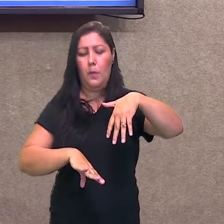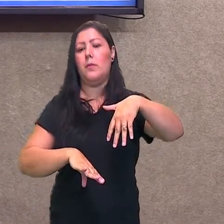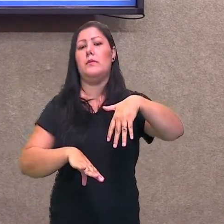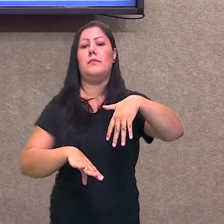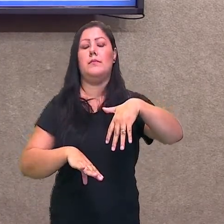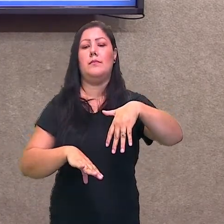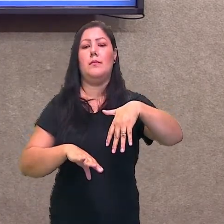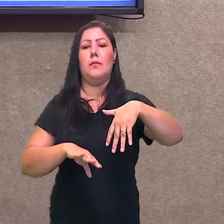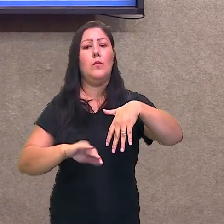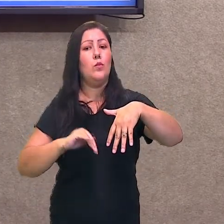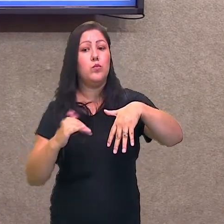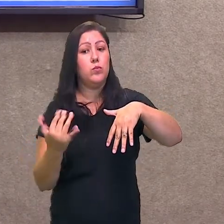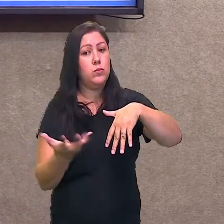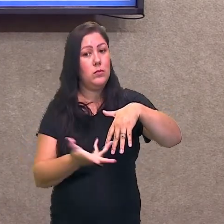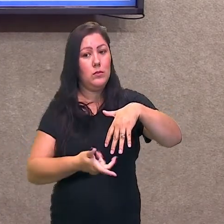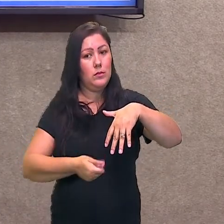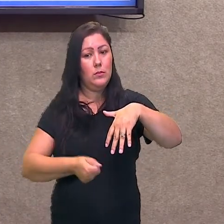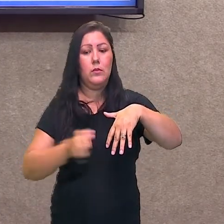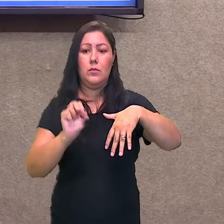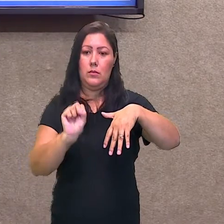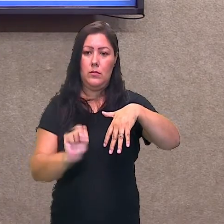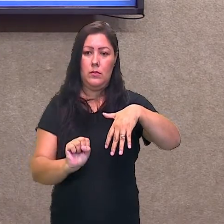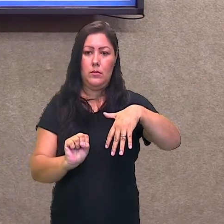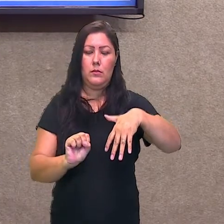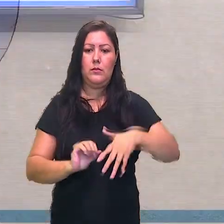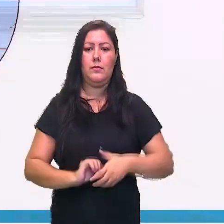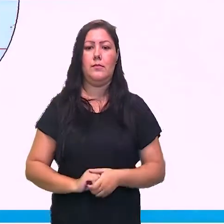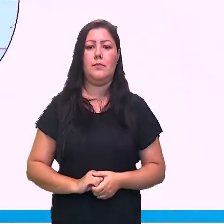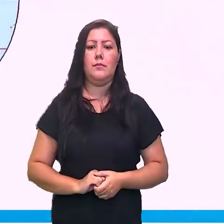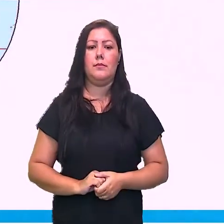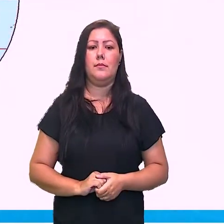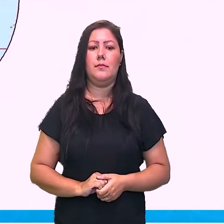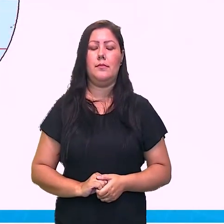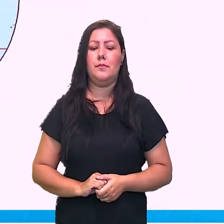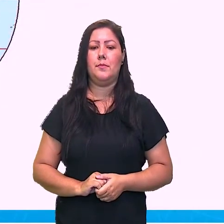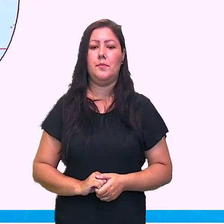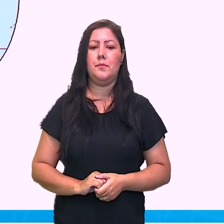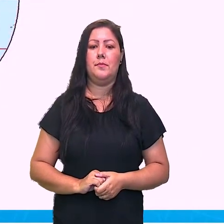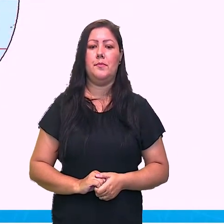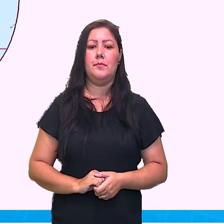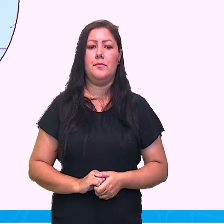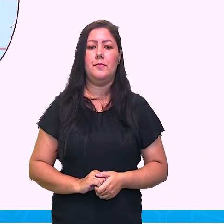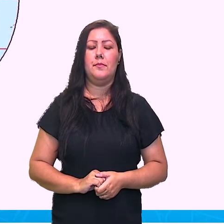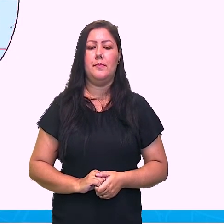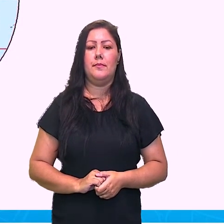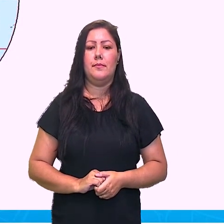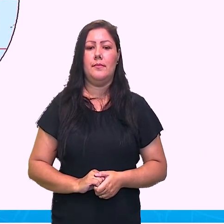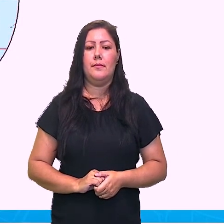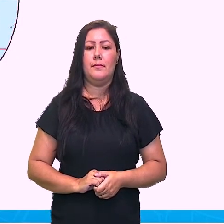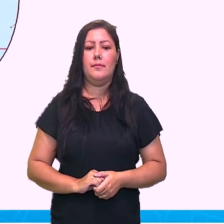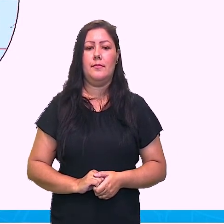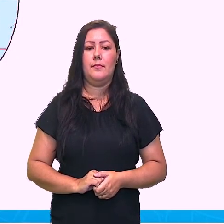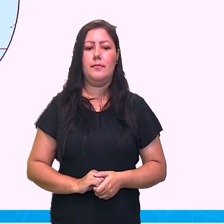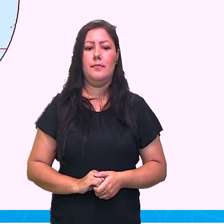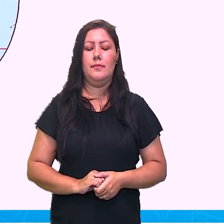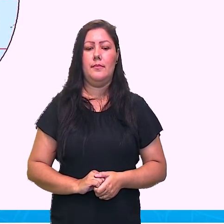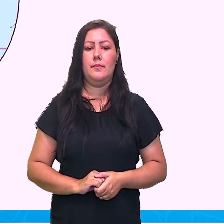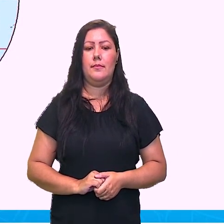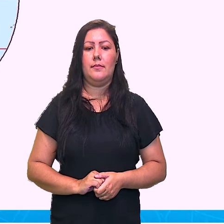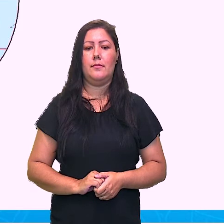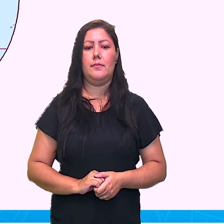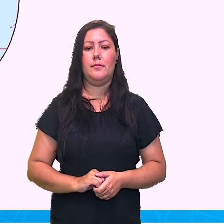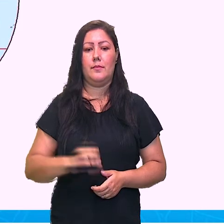Então, isso aqui, tá? Nós vamos falar que está na zona